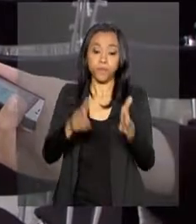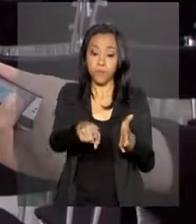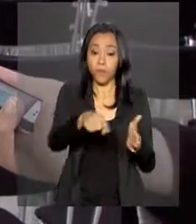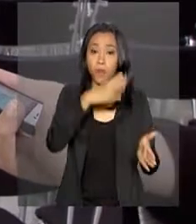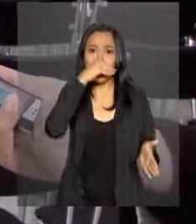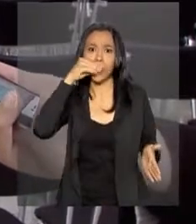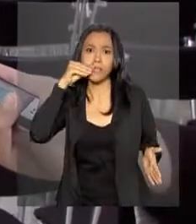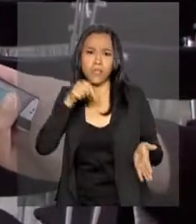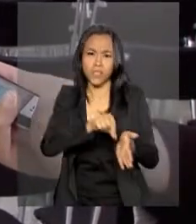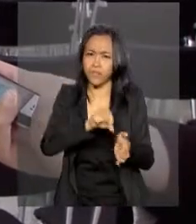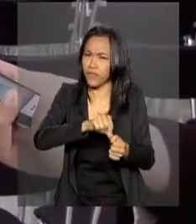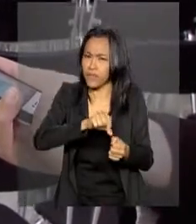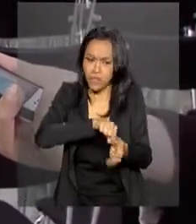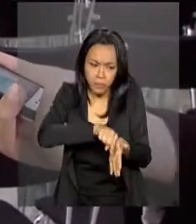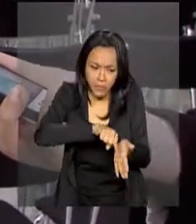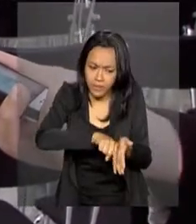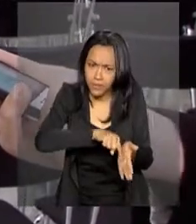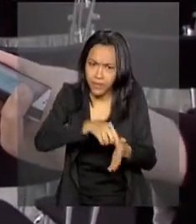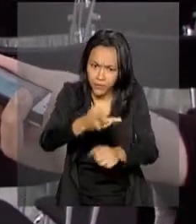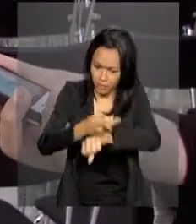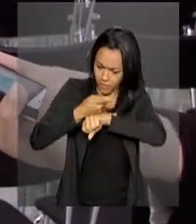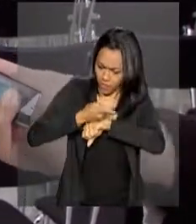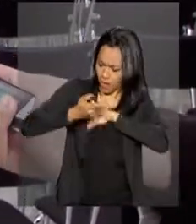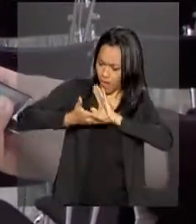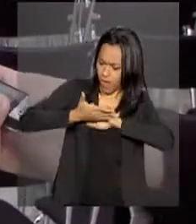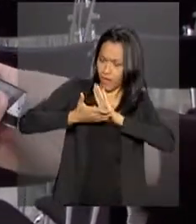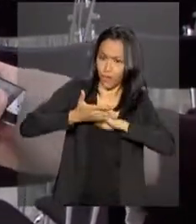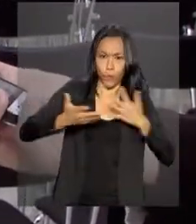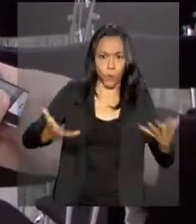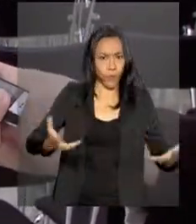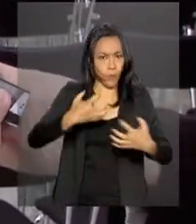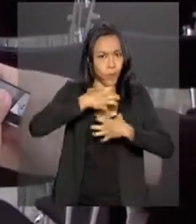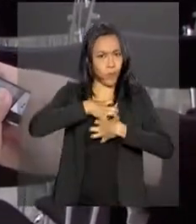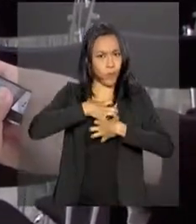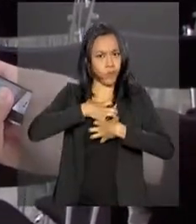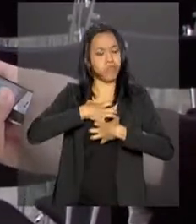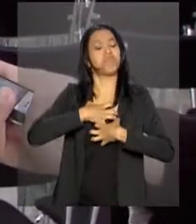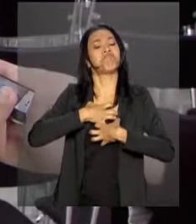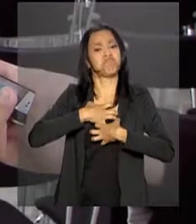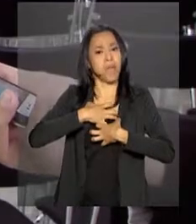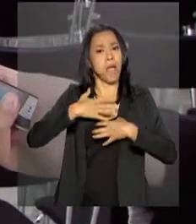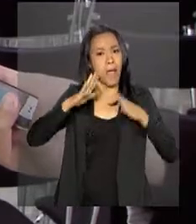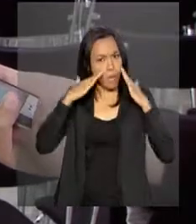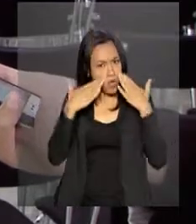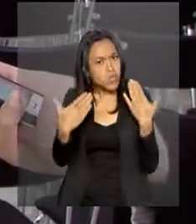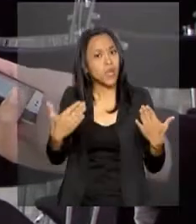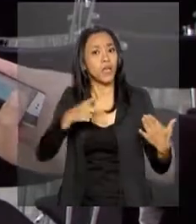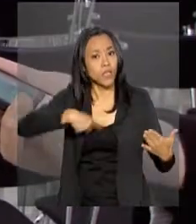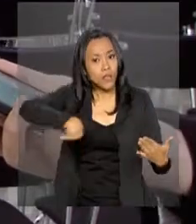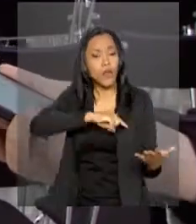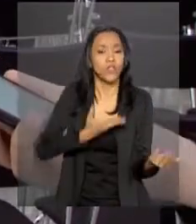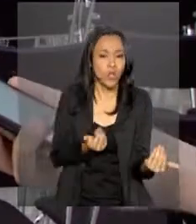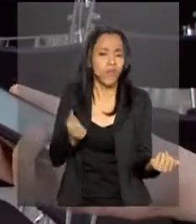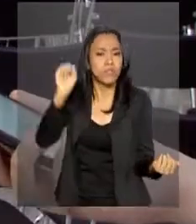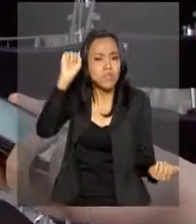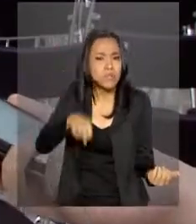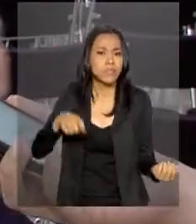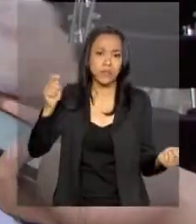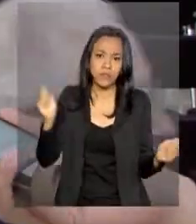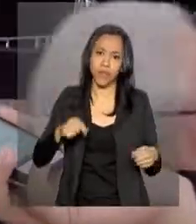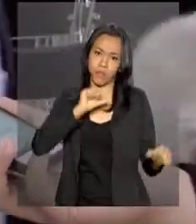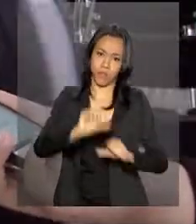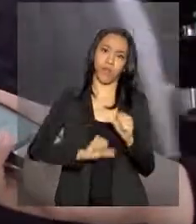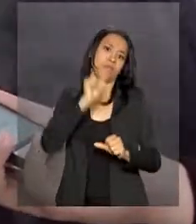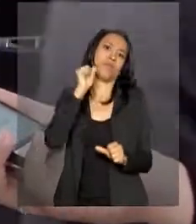está fazendo pesquisa e ser premiado por isso é para mostrar que nós, jovens, podemos sim mudar o mundo e